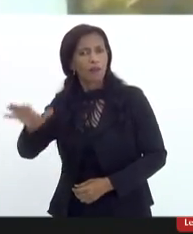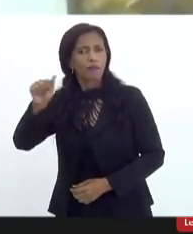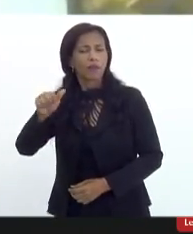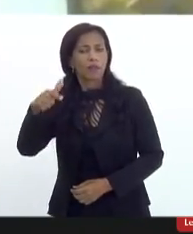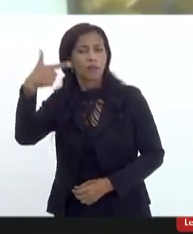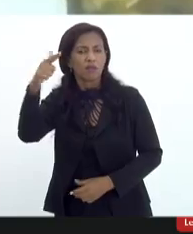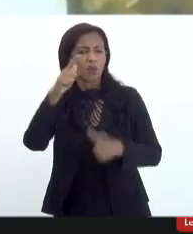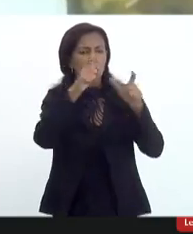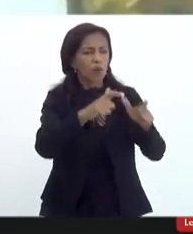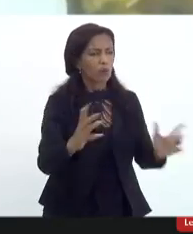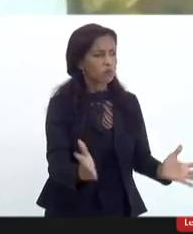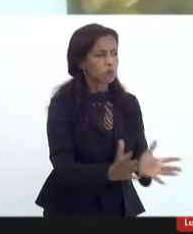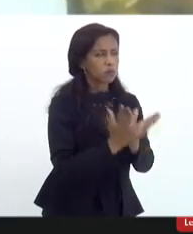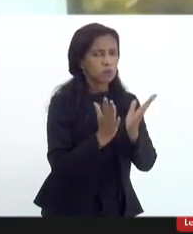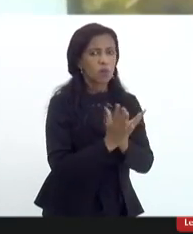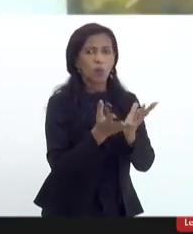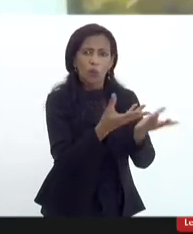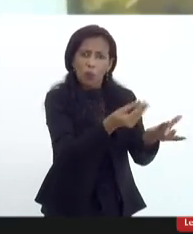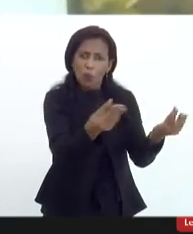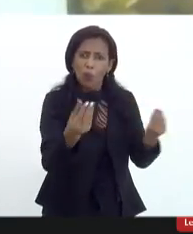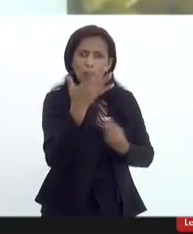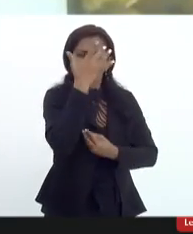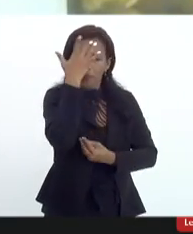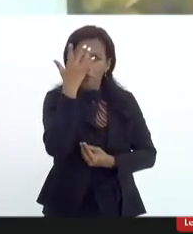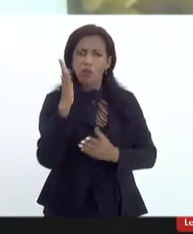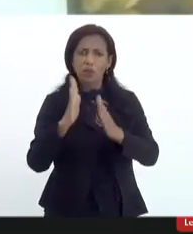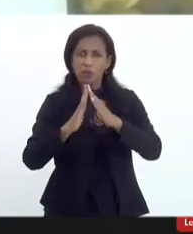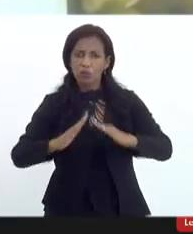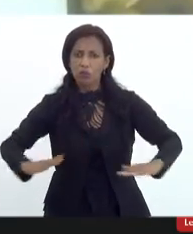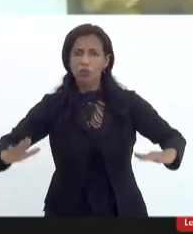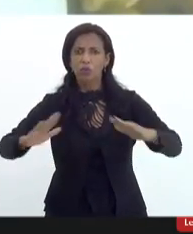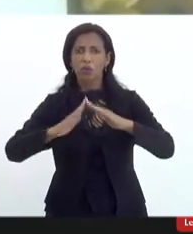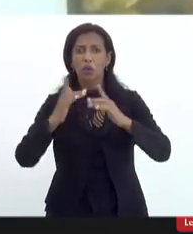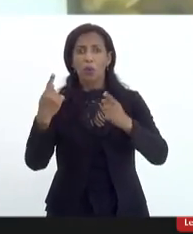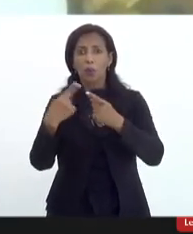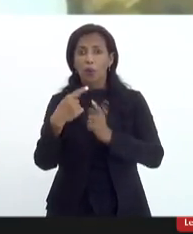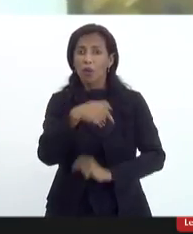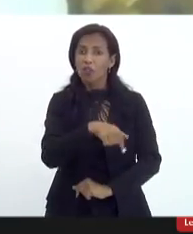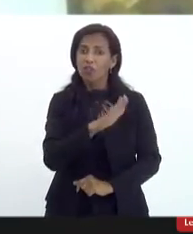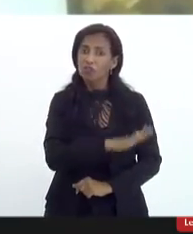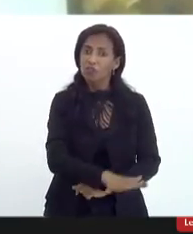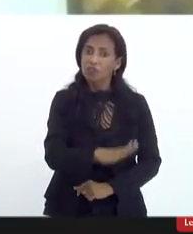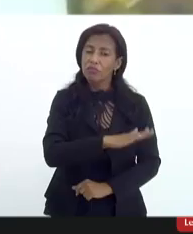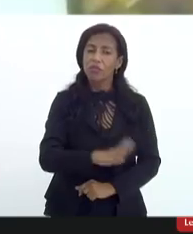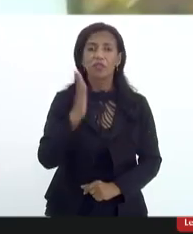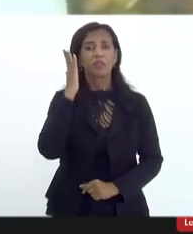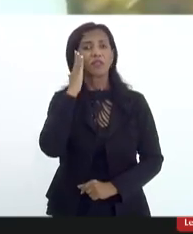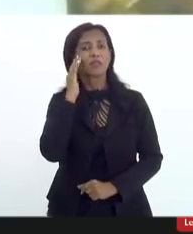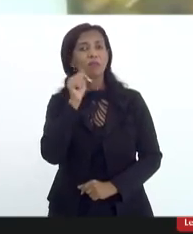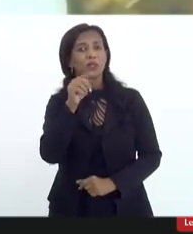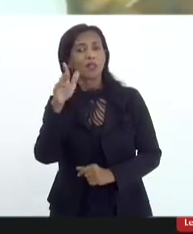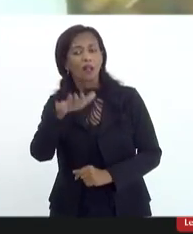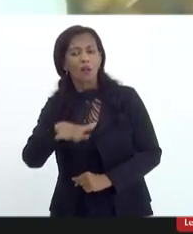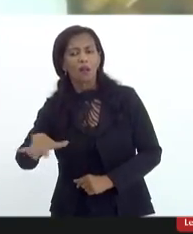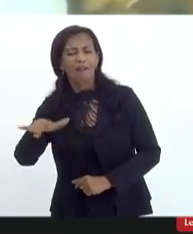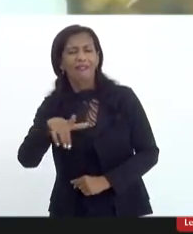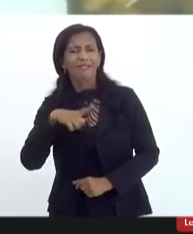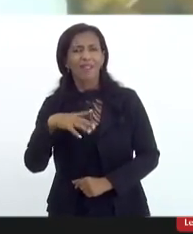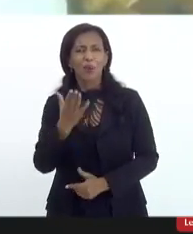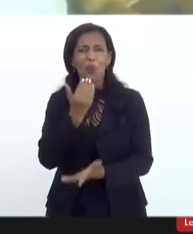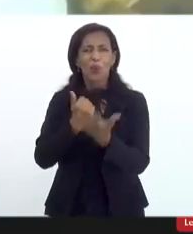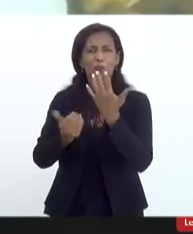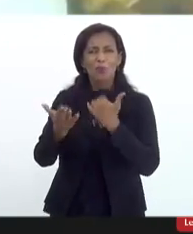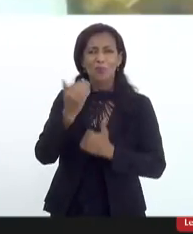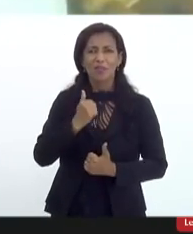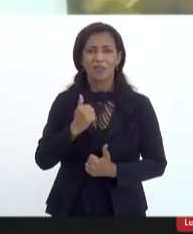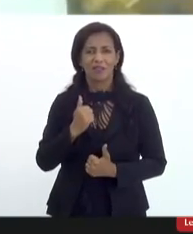alta vulnerabilidade, muitas pessoas são de terreiro, pois de criança sabia que no terreiro tinha comida, e